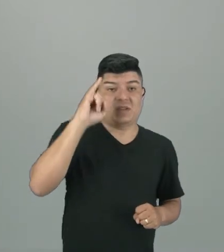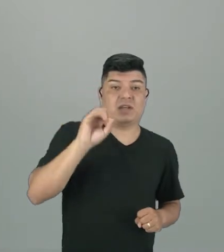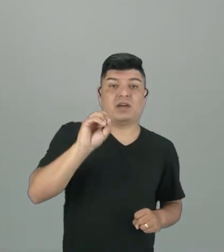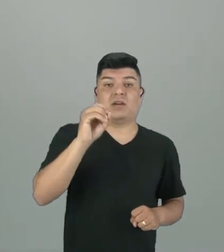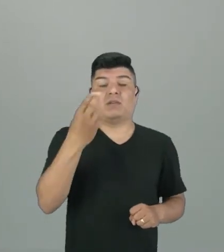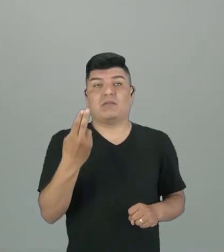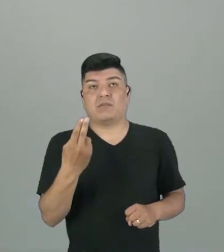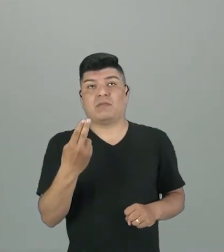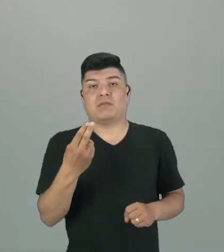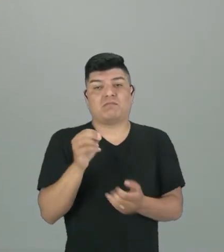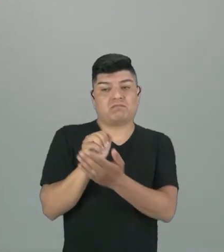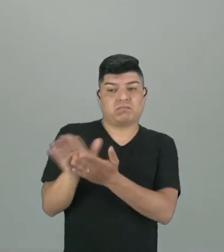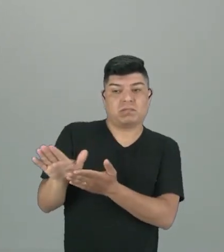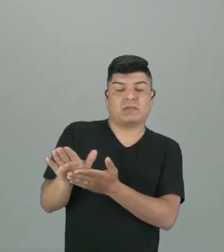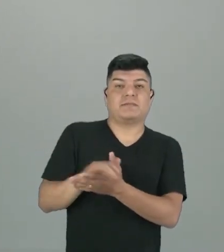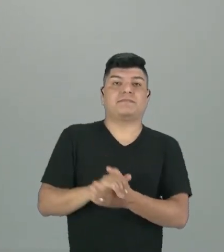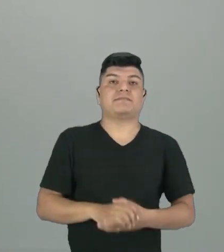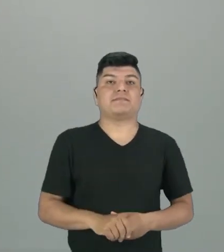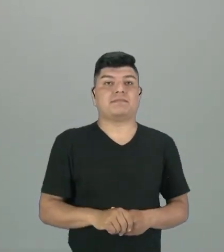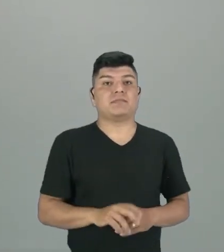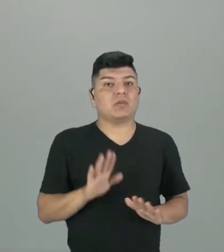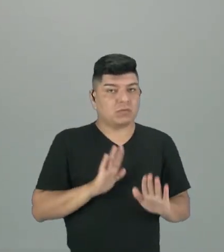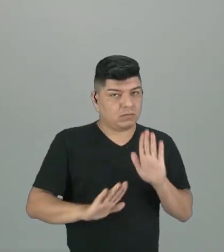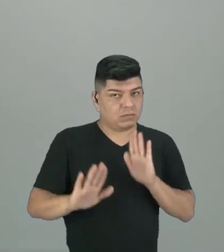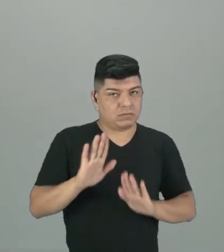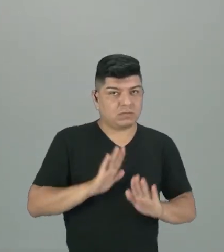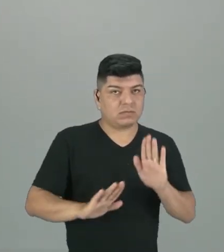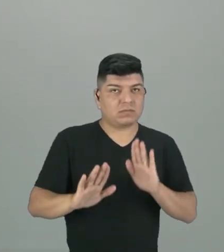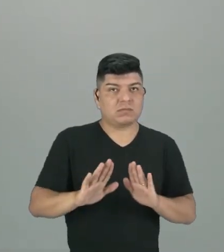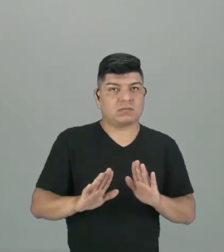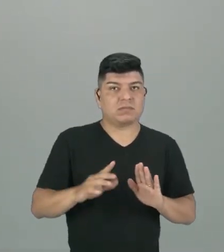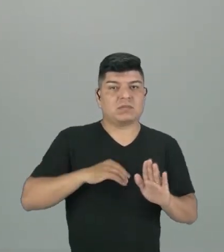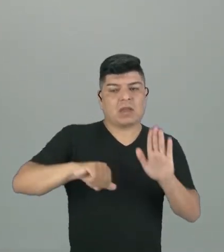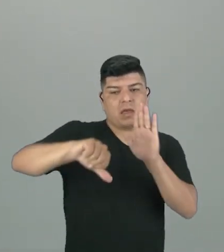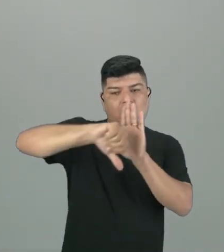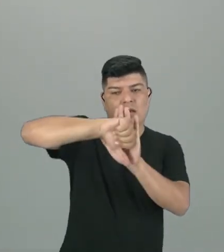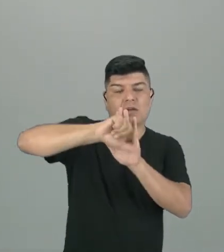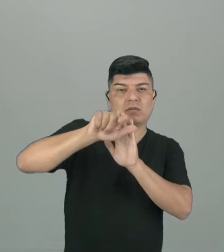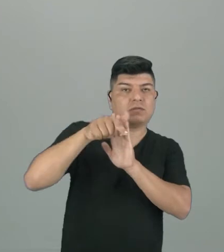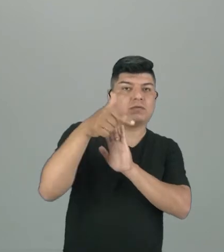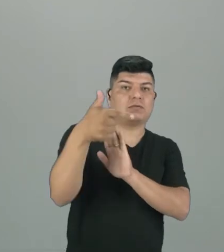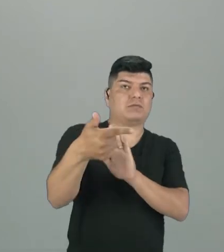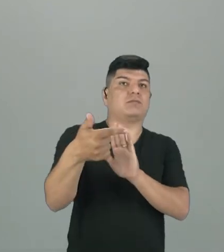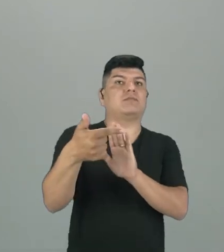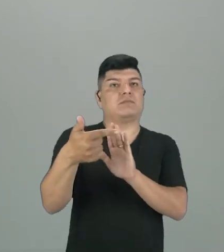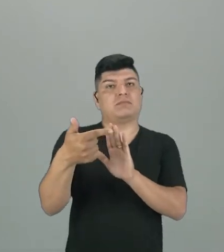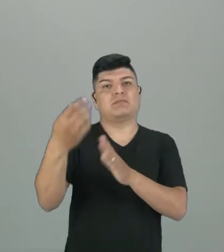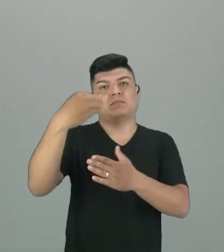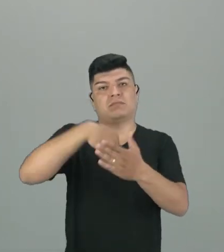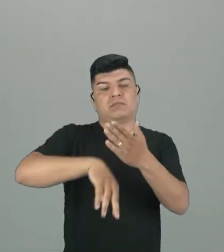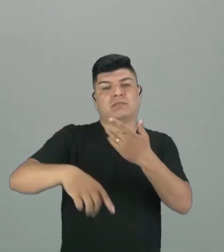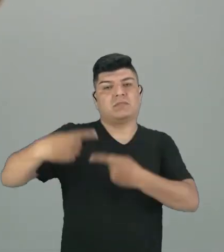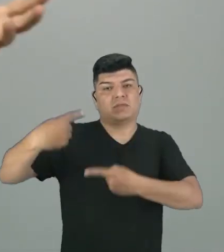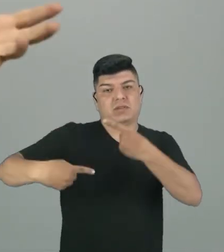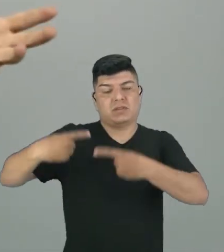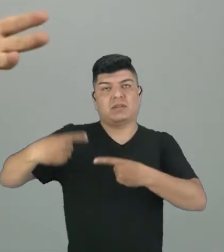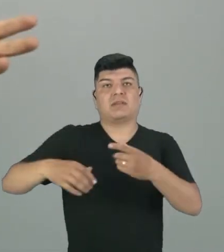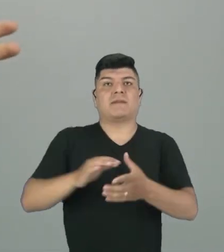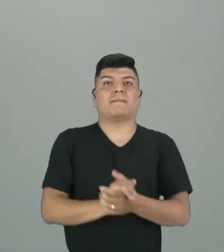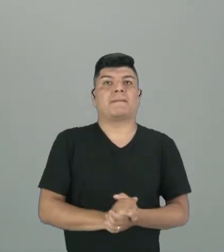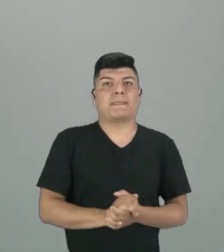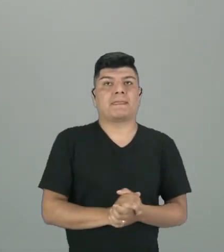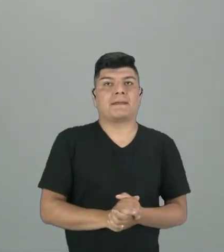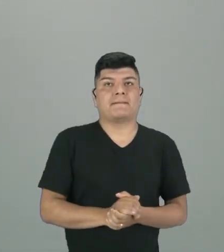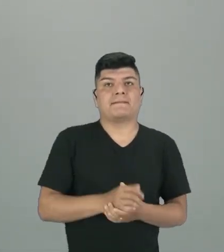está fora. Cuidado para você não criminalizar o outro dentro do aspecto político, o